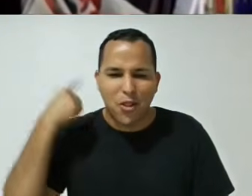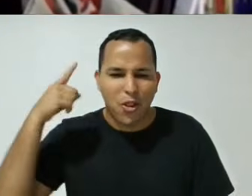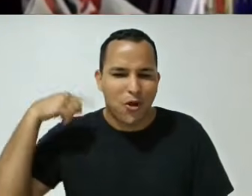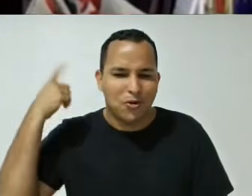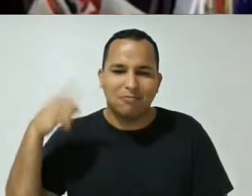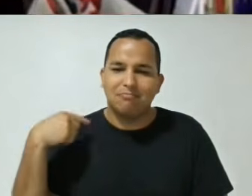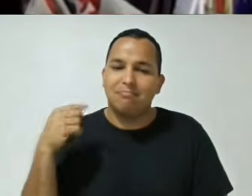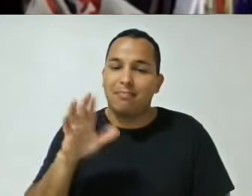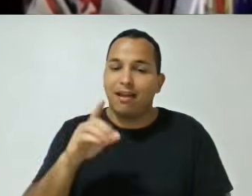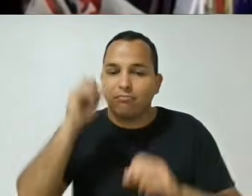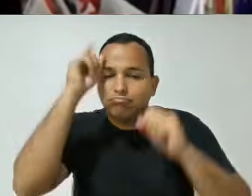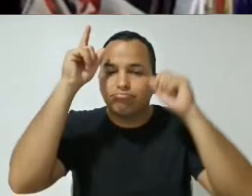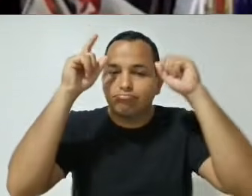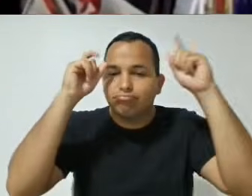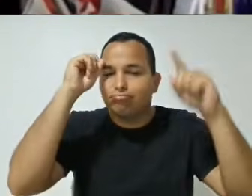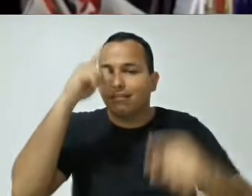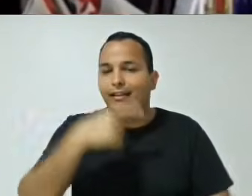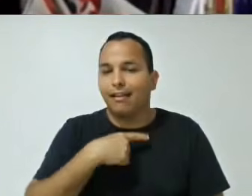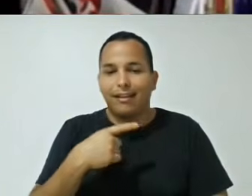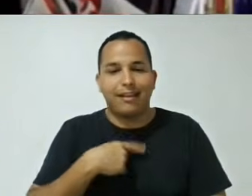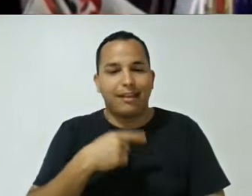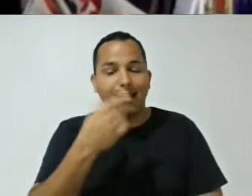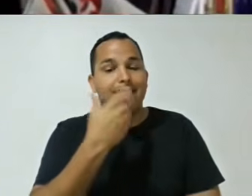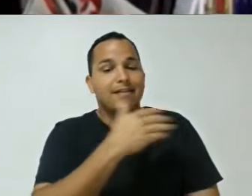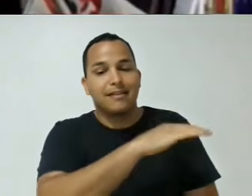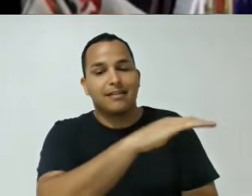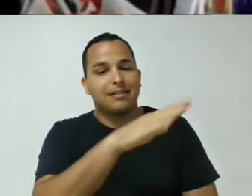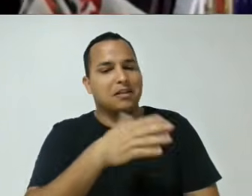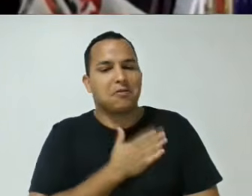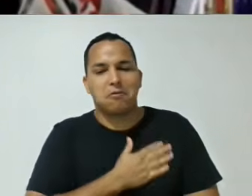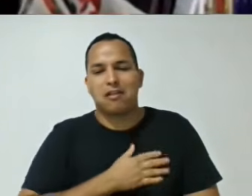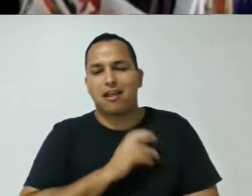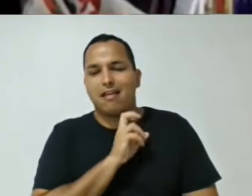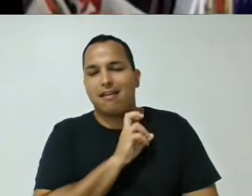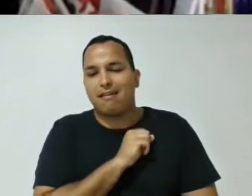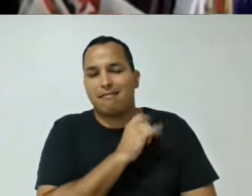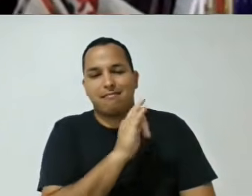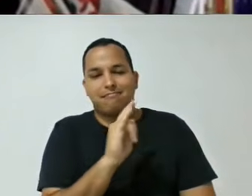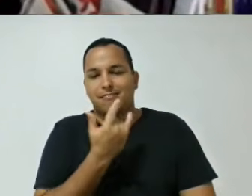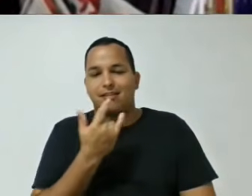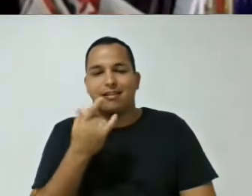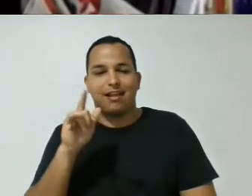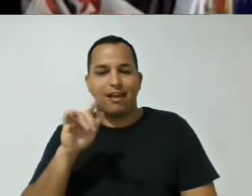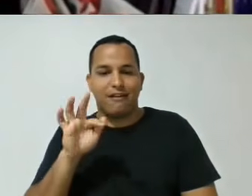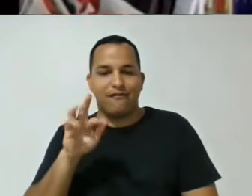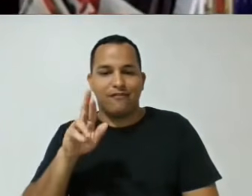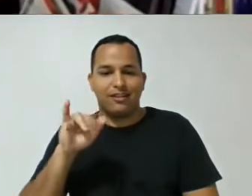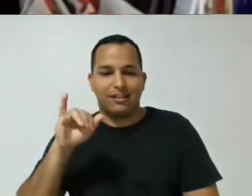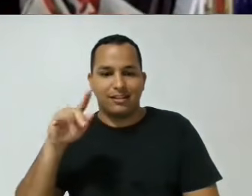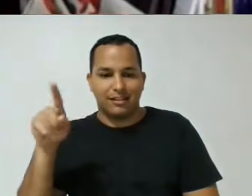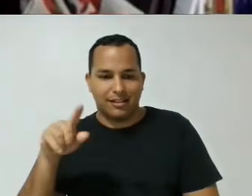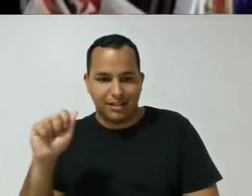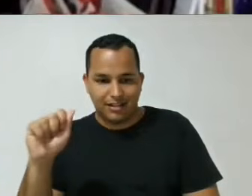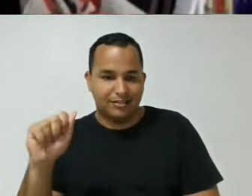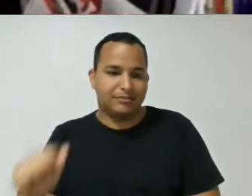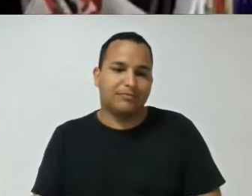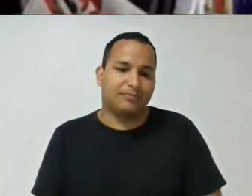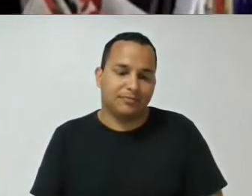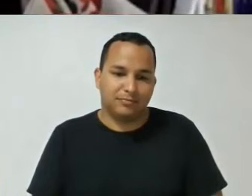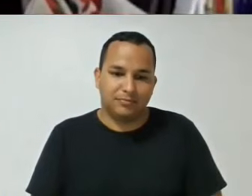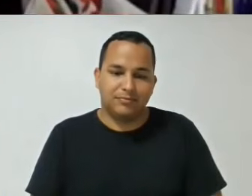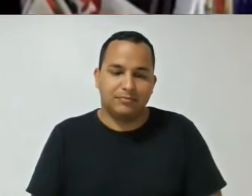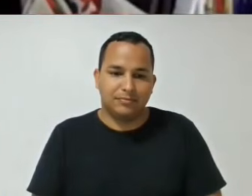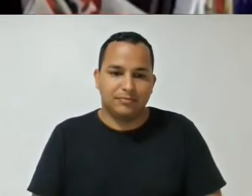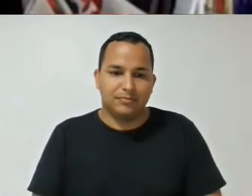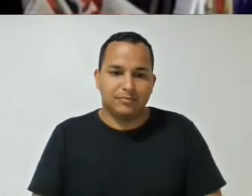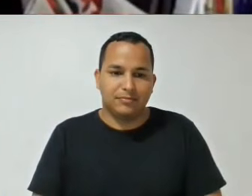inventivo, sabe? E os meninos adoravam demais o Fritas. Não que não gostasse dos outros oficineiros, né? Mas o Fritas era né,